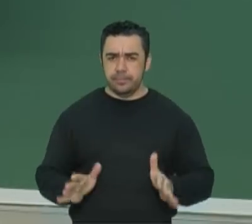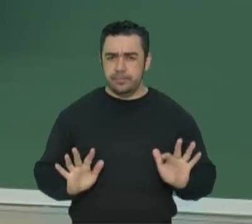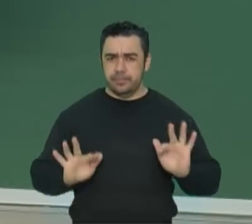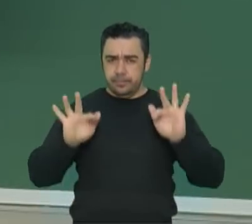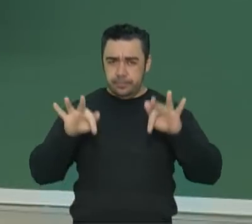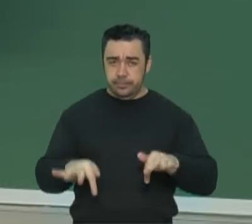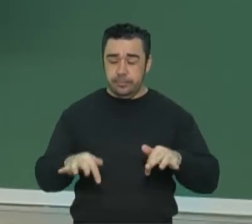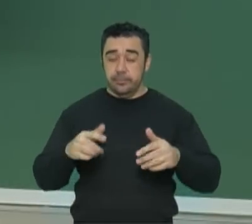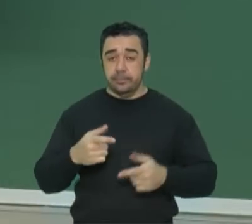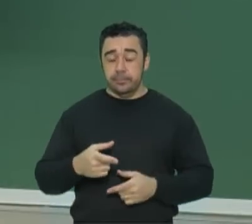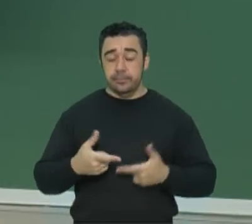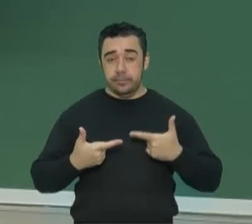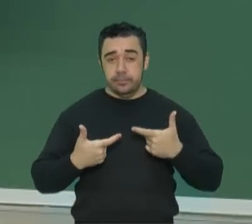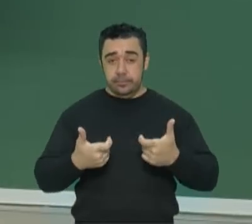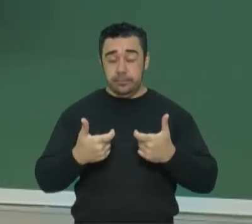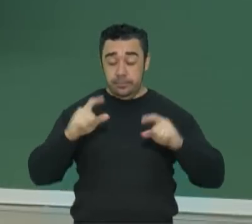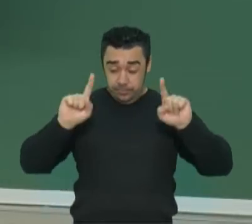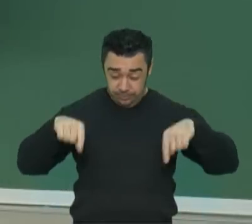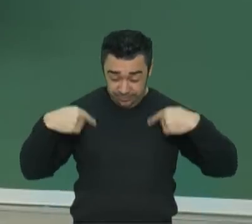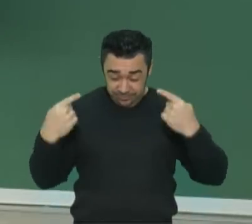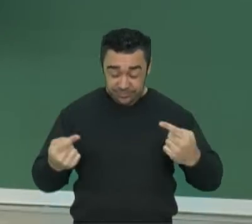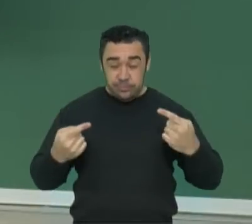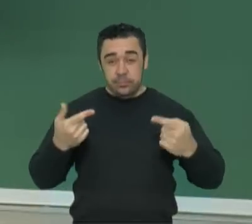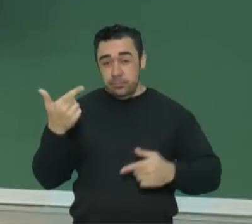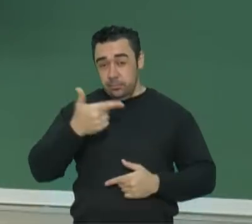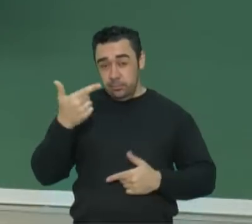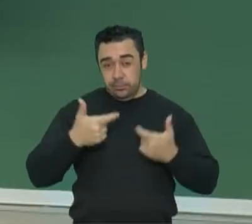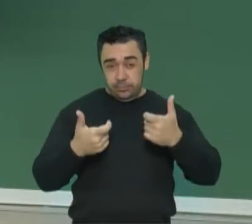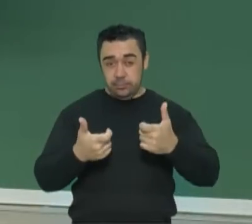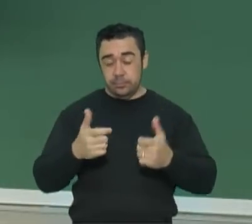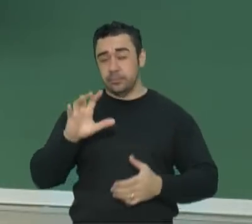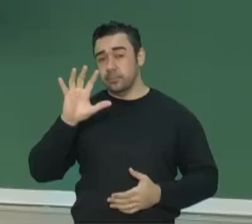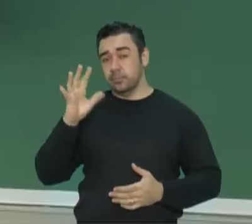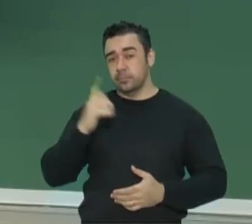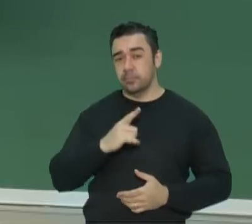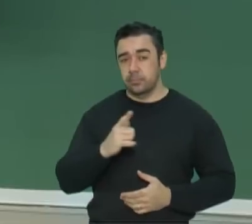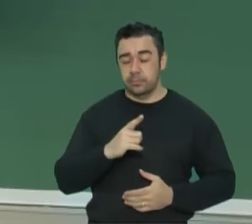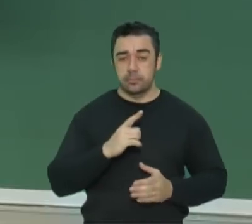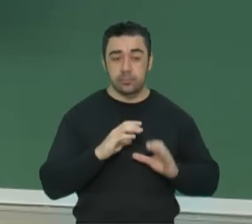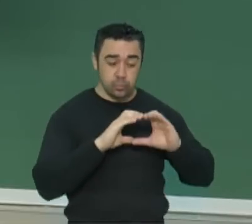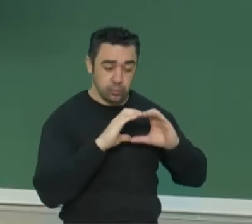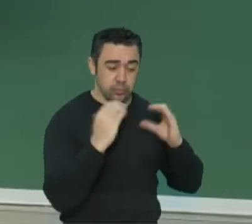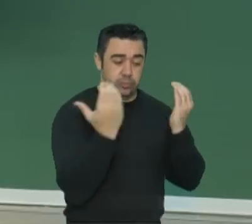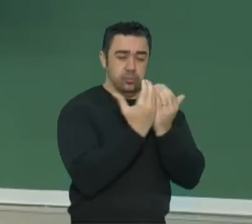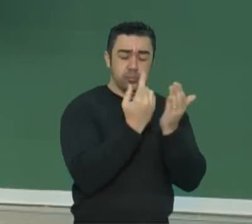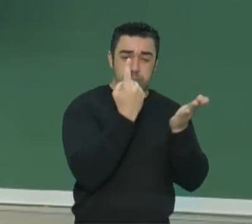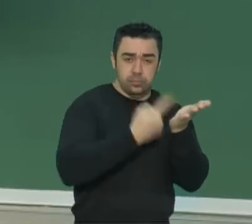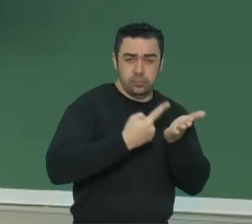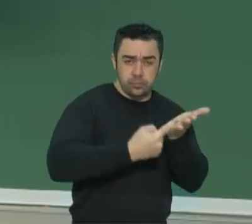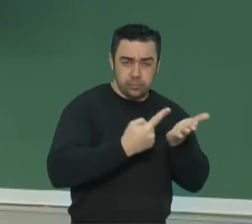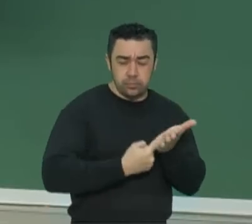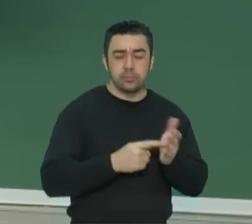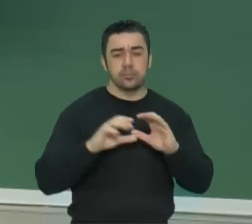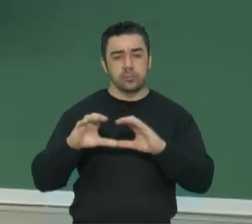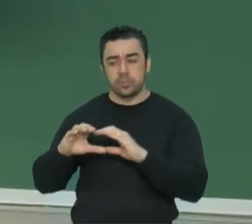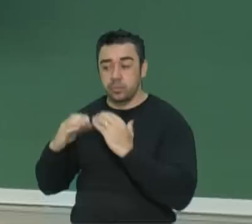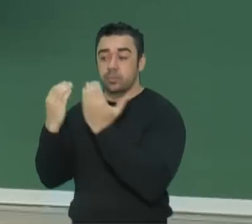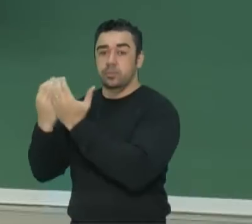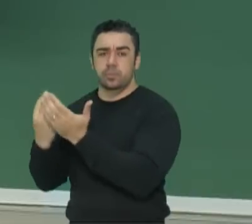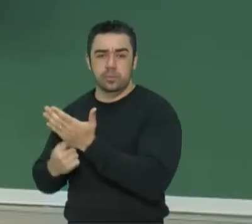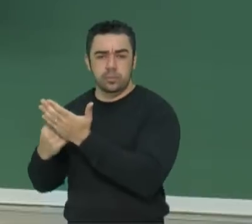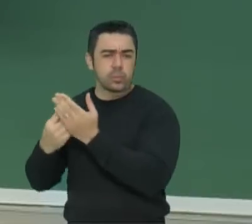final da guerra, os efeitos, pós-guerra, nós falamos de 2 conferências, 2 encontros para discutir como o mundo